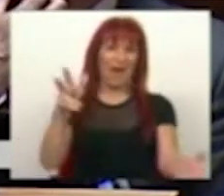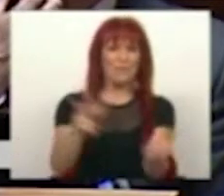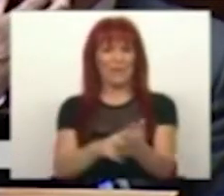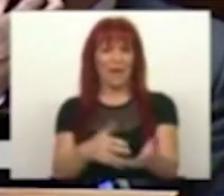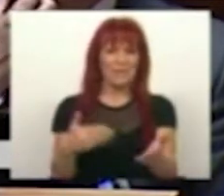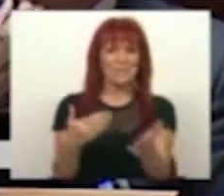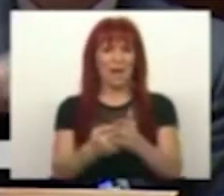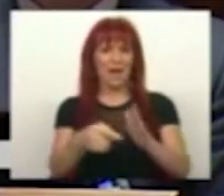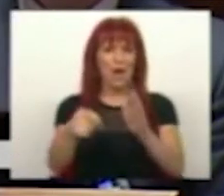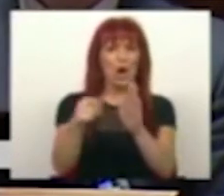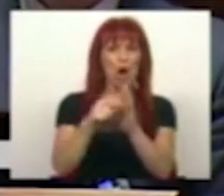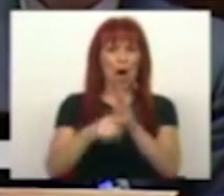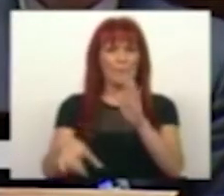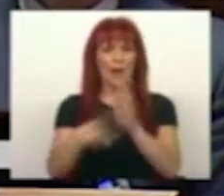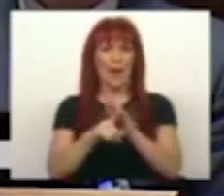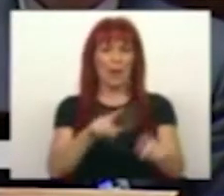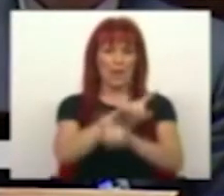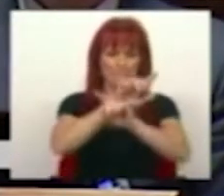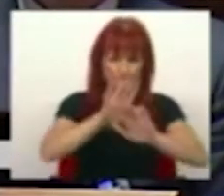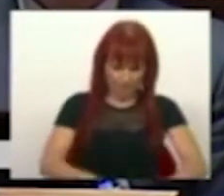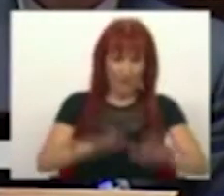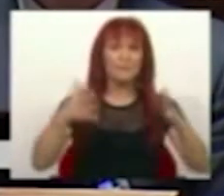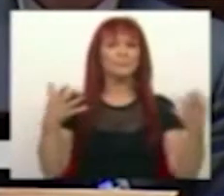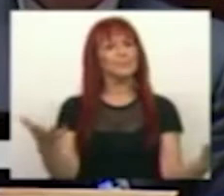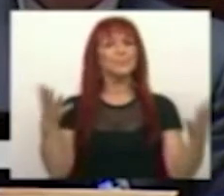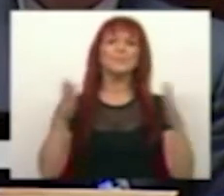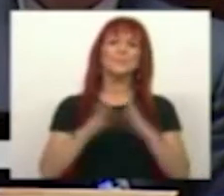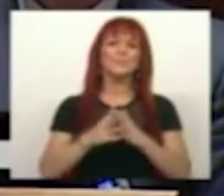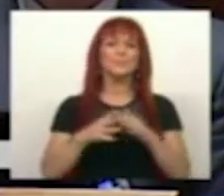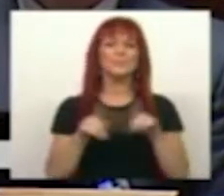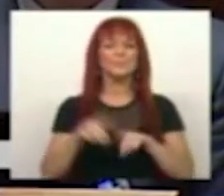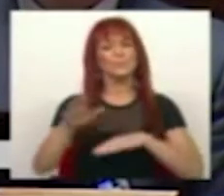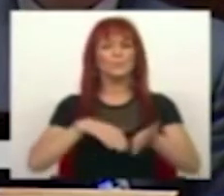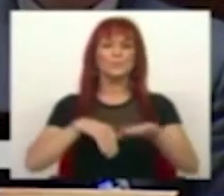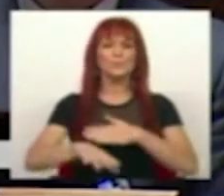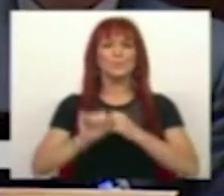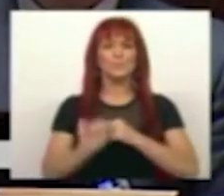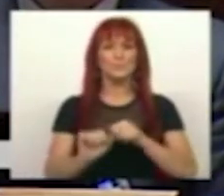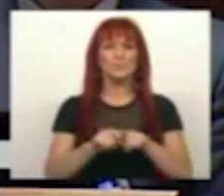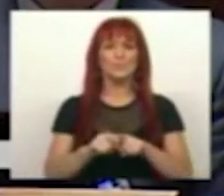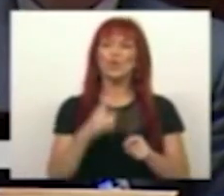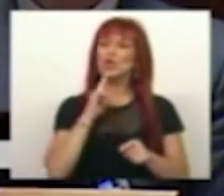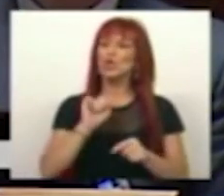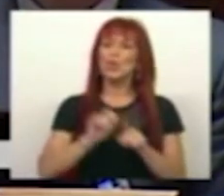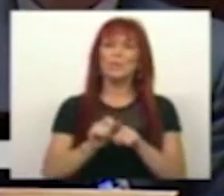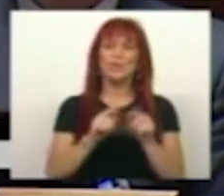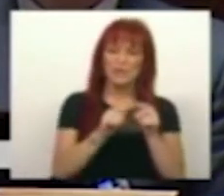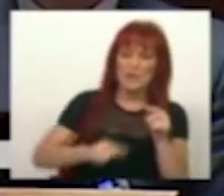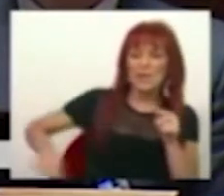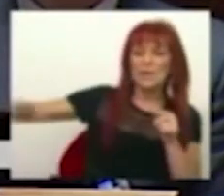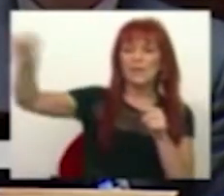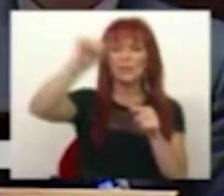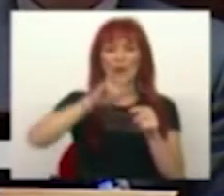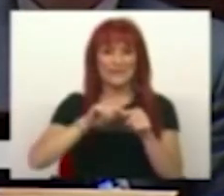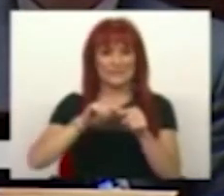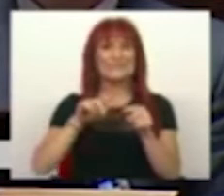aprovado uma norma, uma lei, ter suspendido a realização da denominada, o fecho da denominada